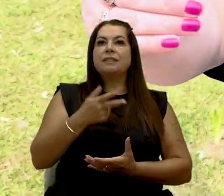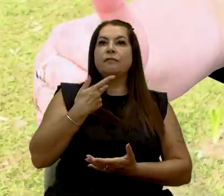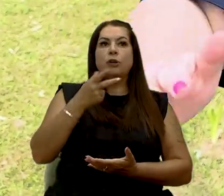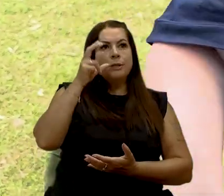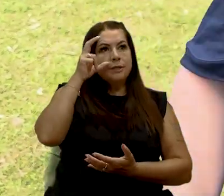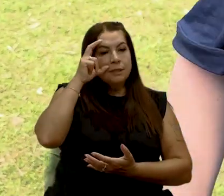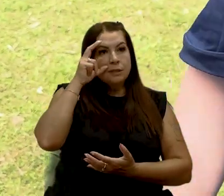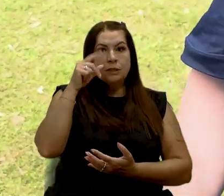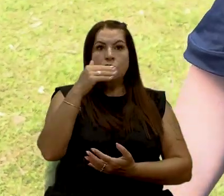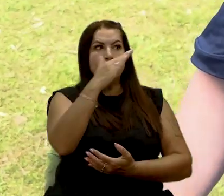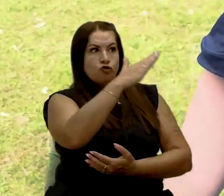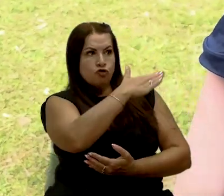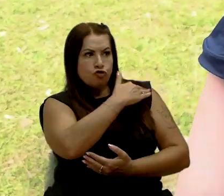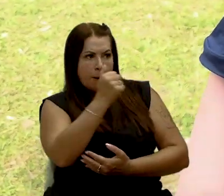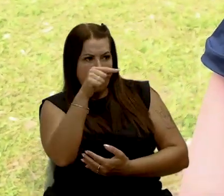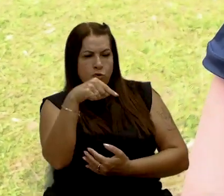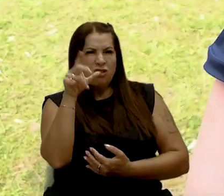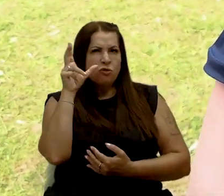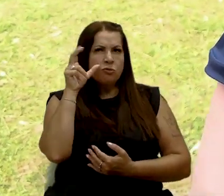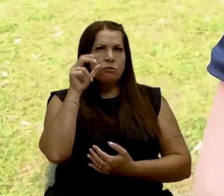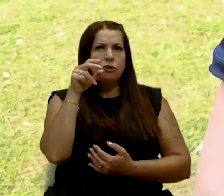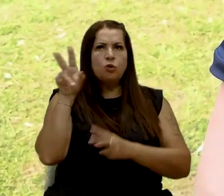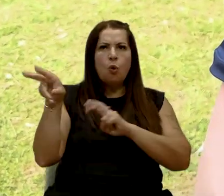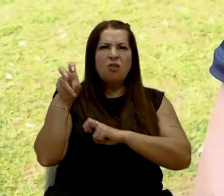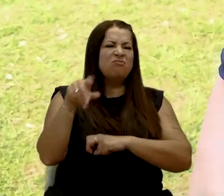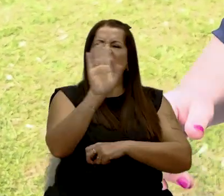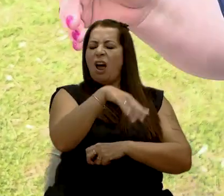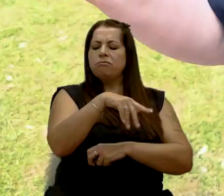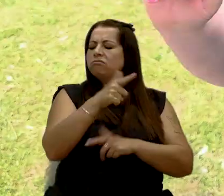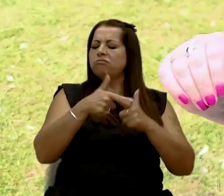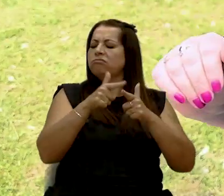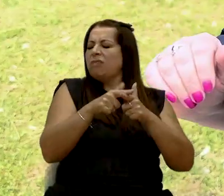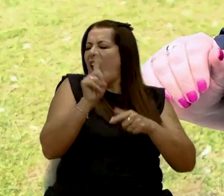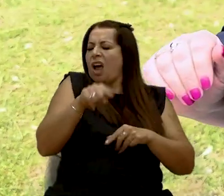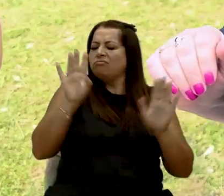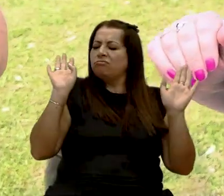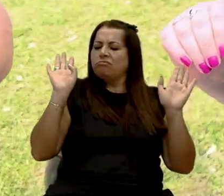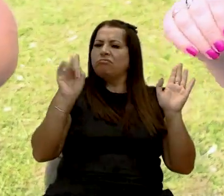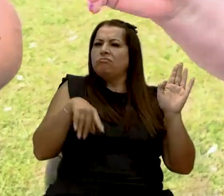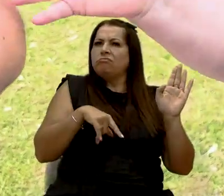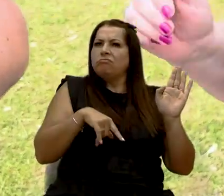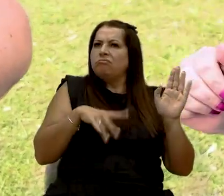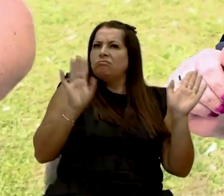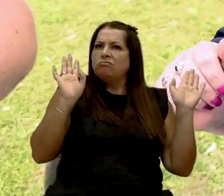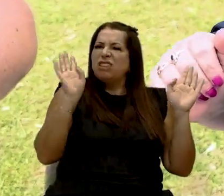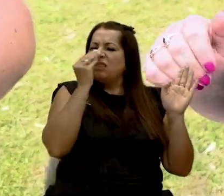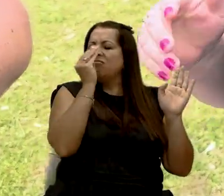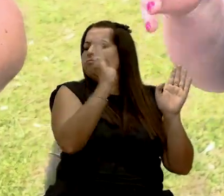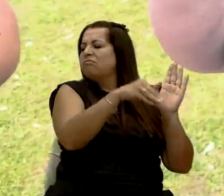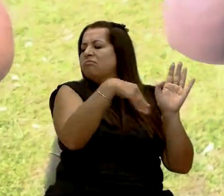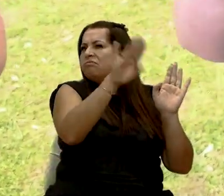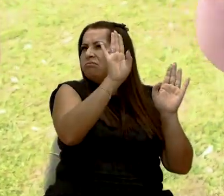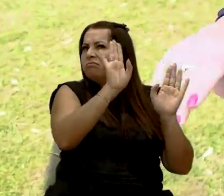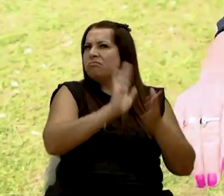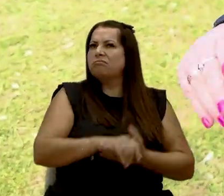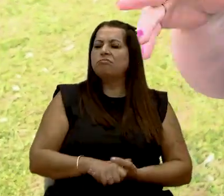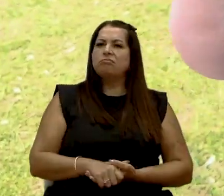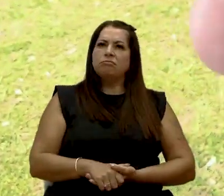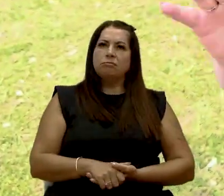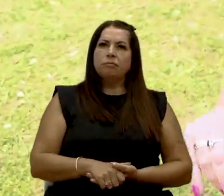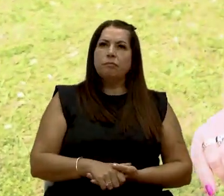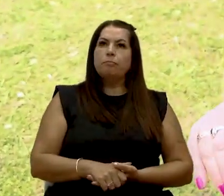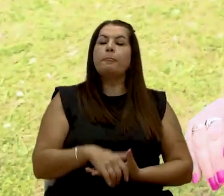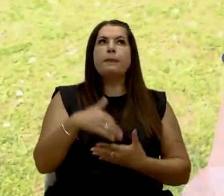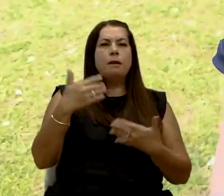da arquibancada dizer, Sandra, estão chamando a gente de colono. Eu dizia, não tem problema, a gente é mesmo, vamos,